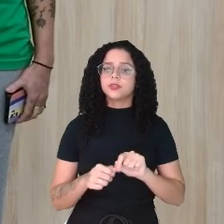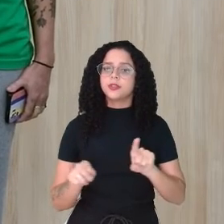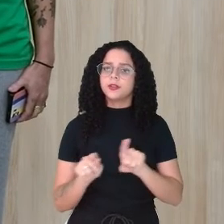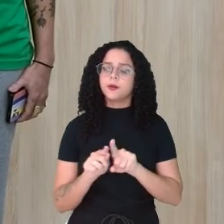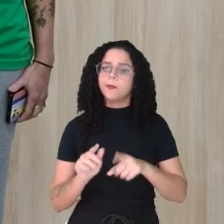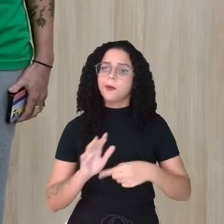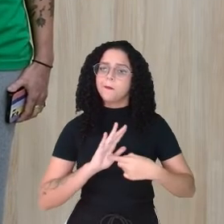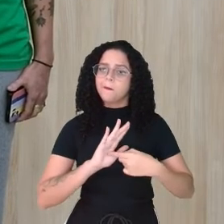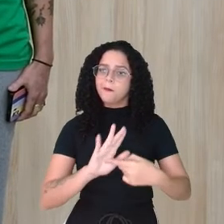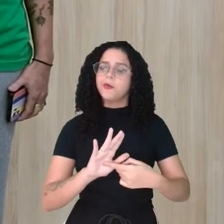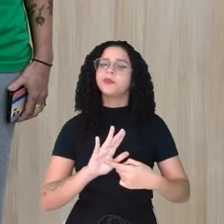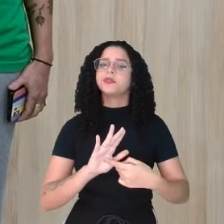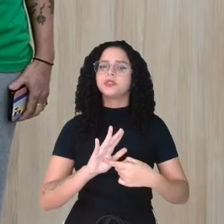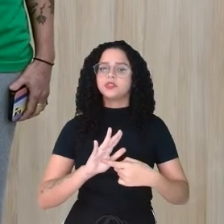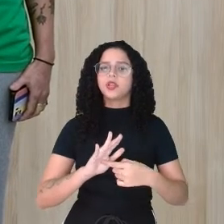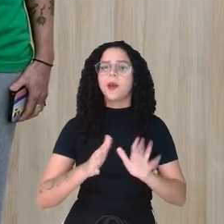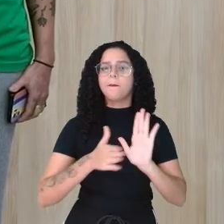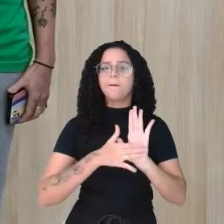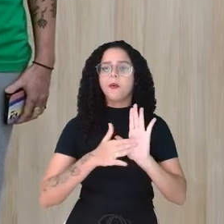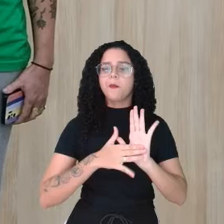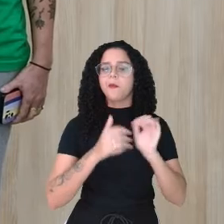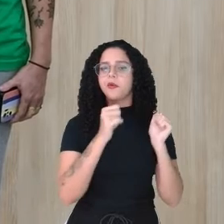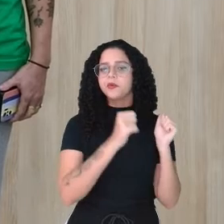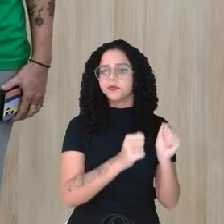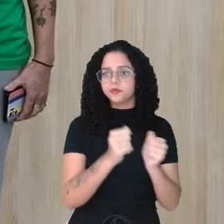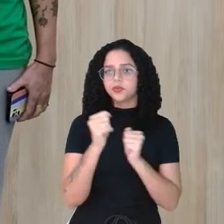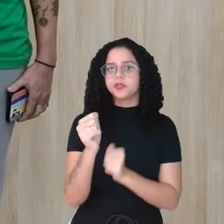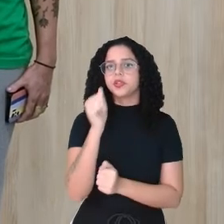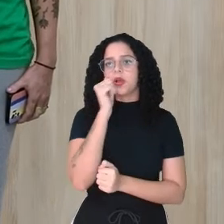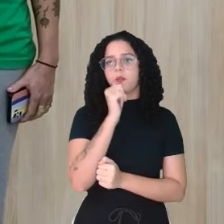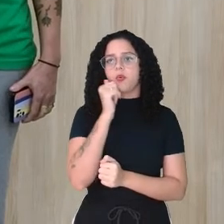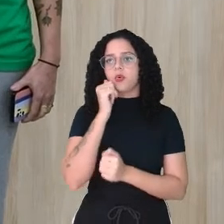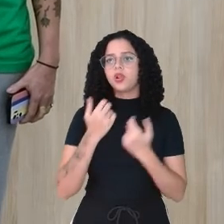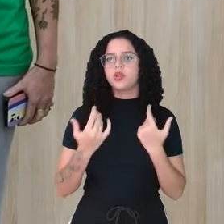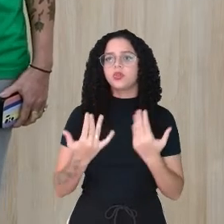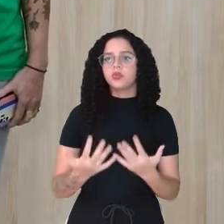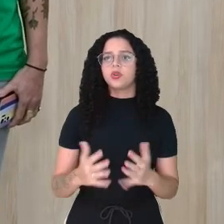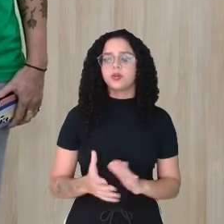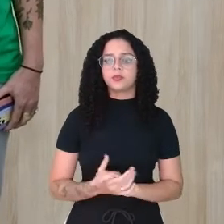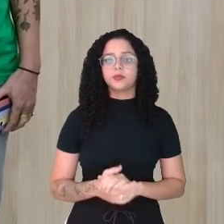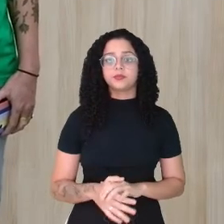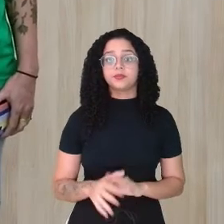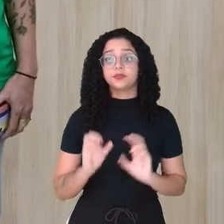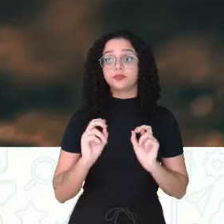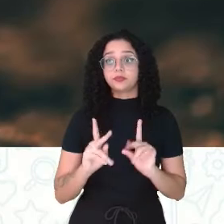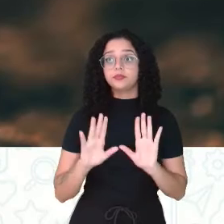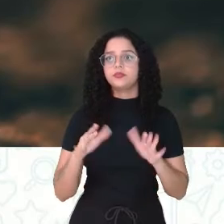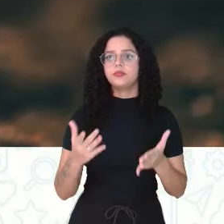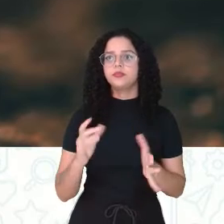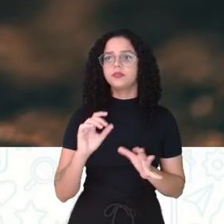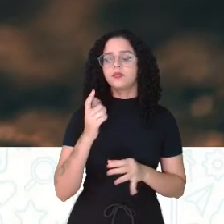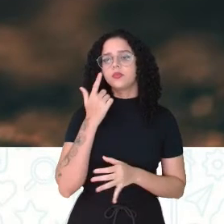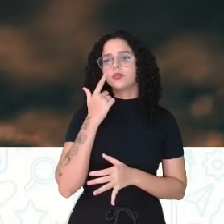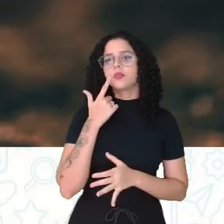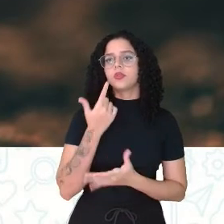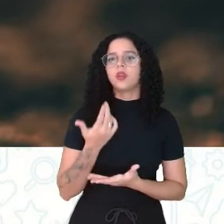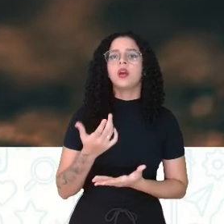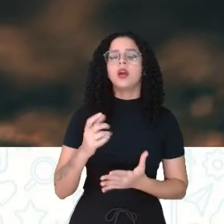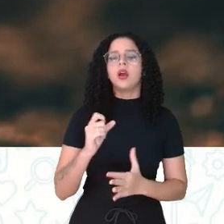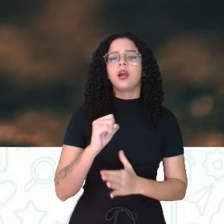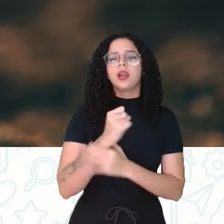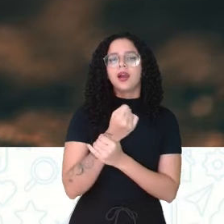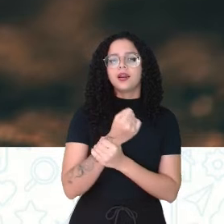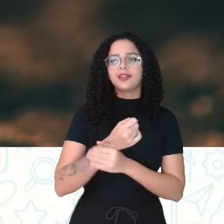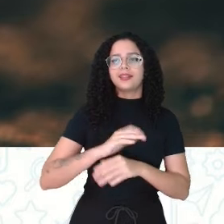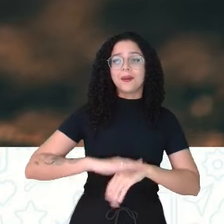essa proposta do empoderamento dessa mulher do campo, ok? Então, veja, garantir a máxima